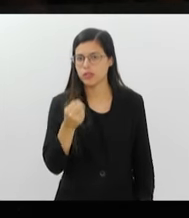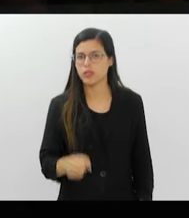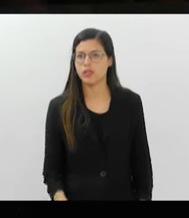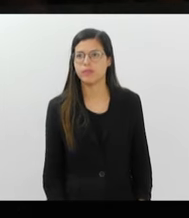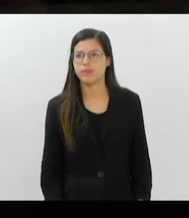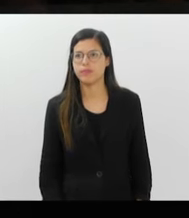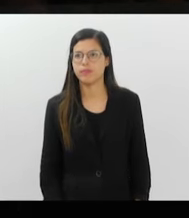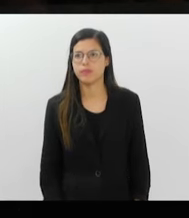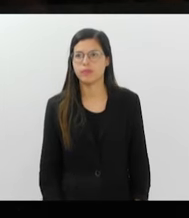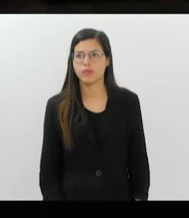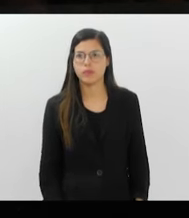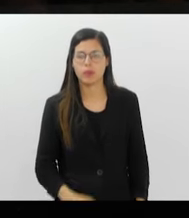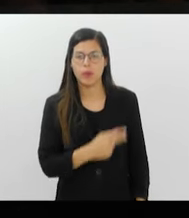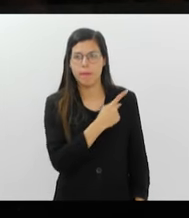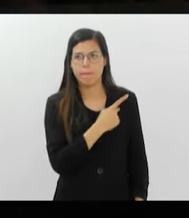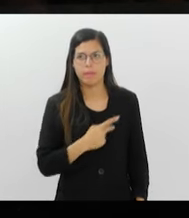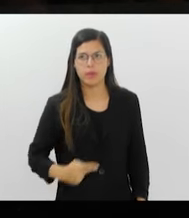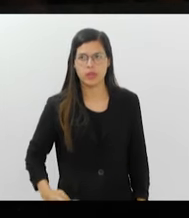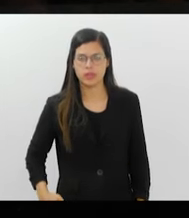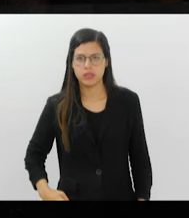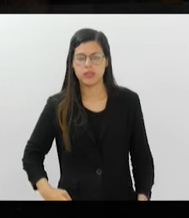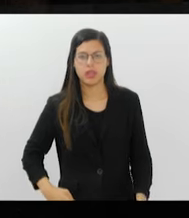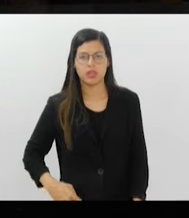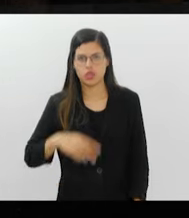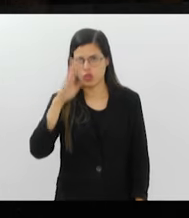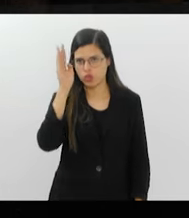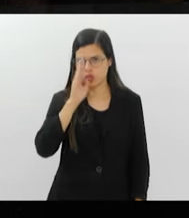O presidente nacional do PSD,